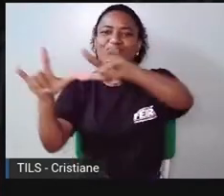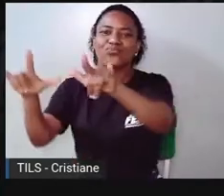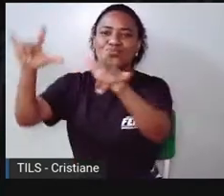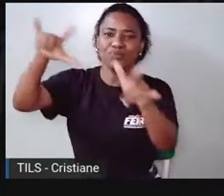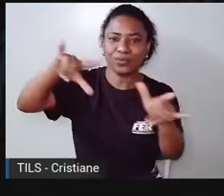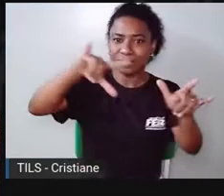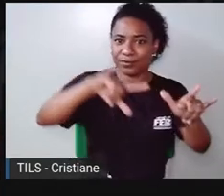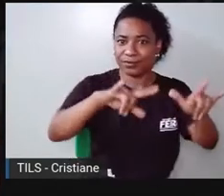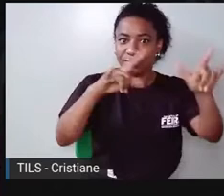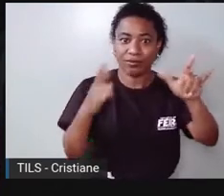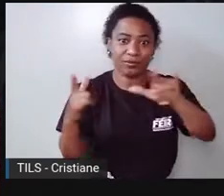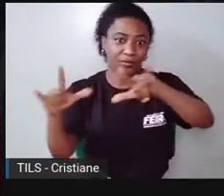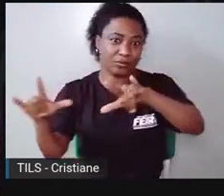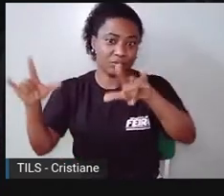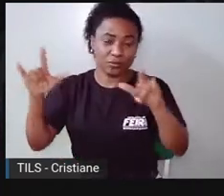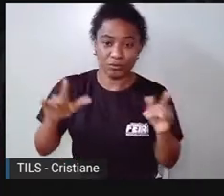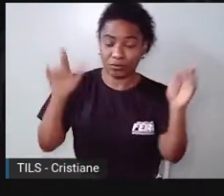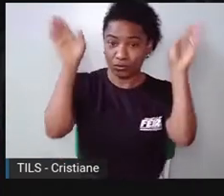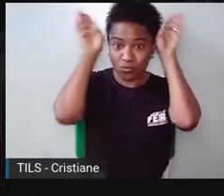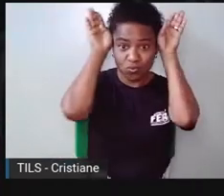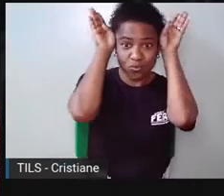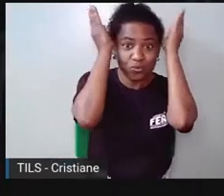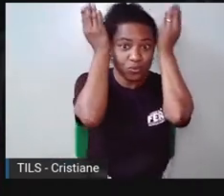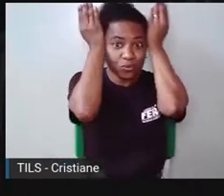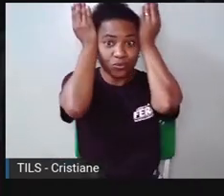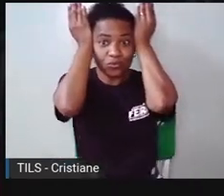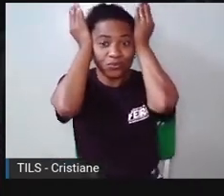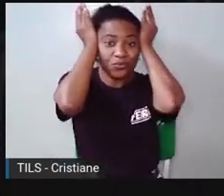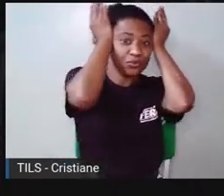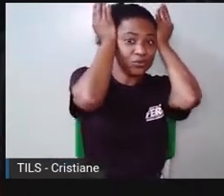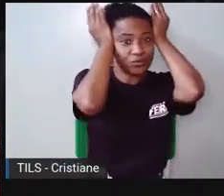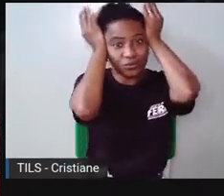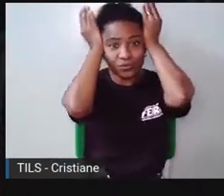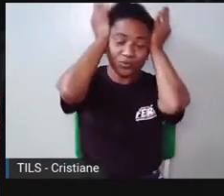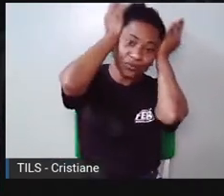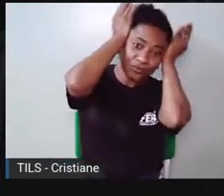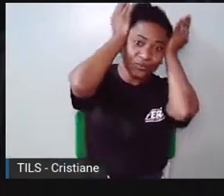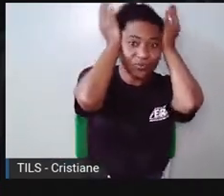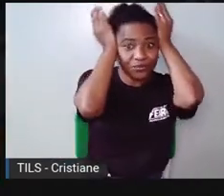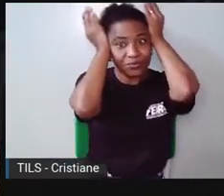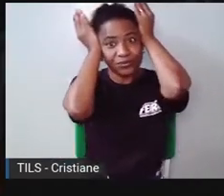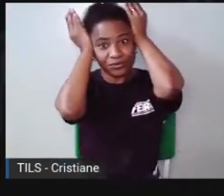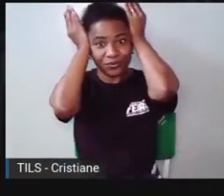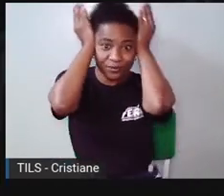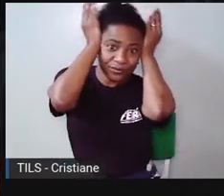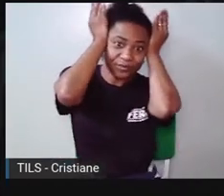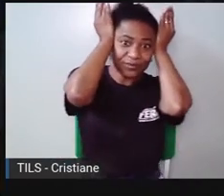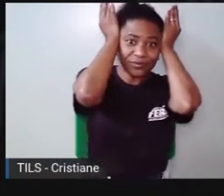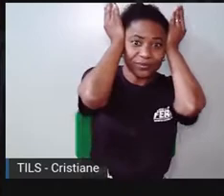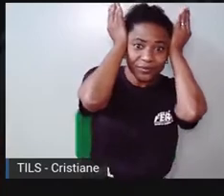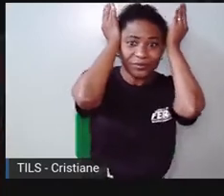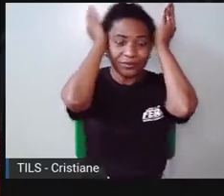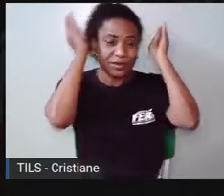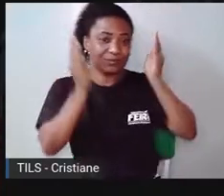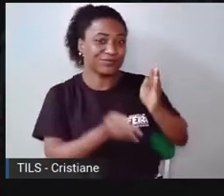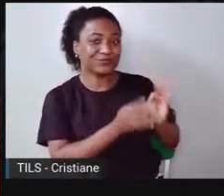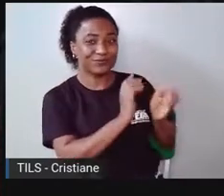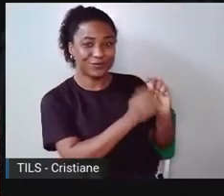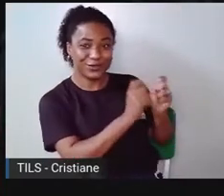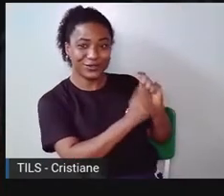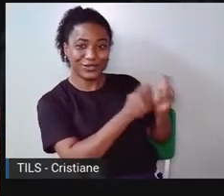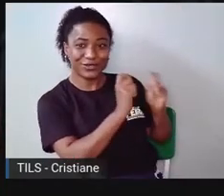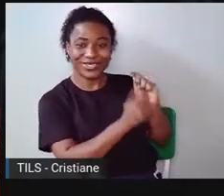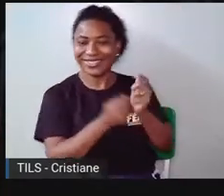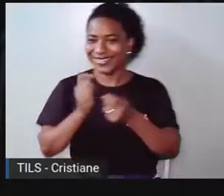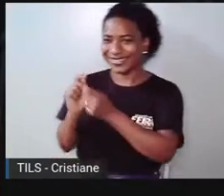Me transformo em um ET. Assim eu danço pra você. Tcha, tcha, tcha, oh, yeah,